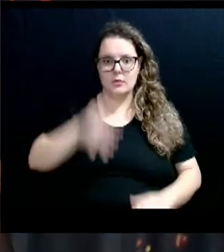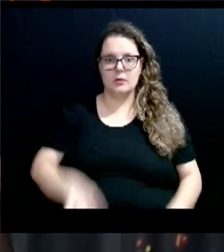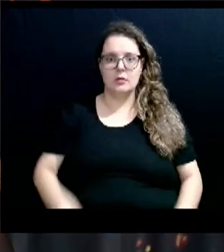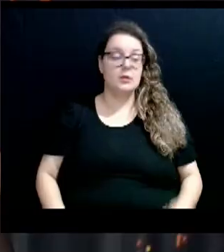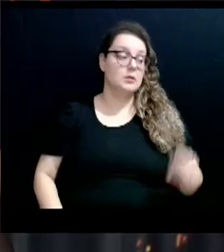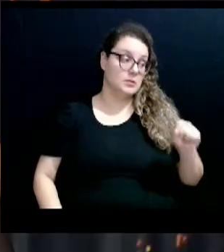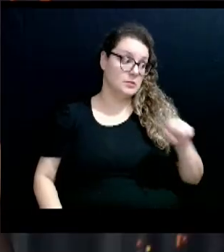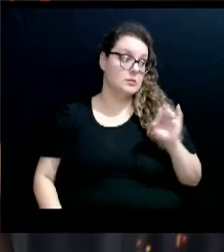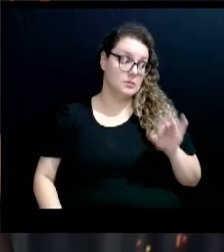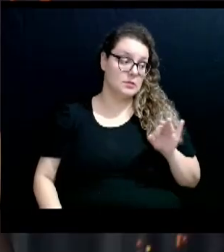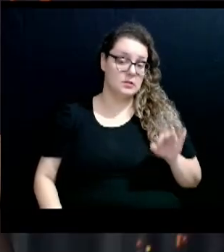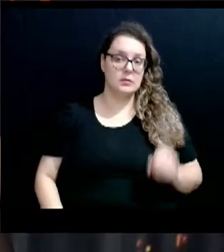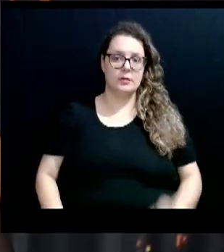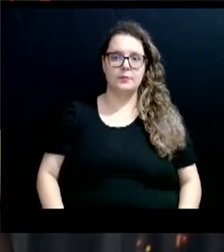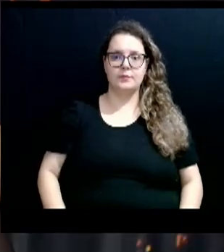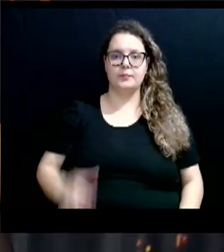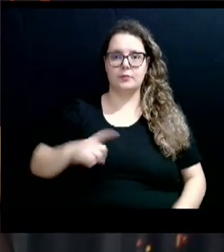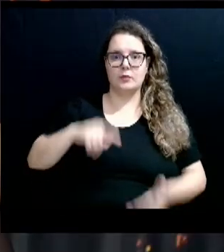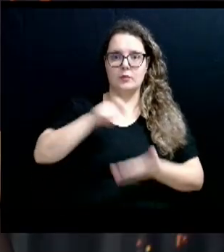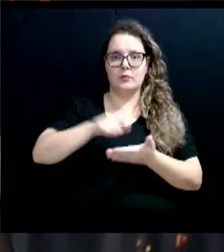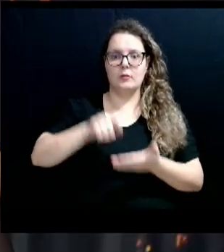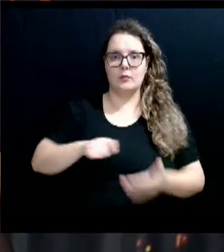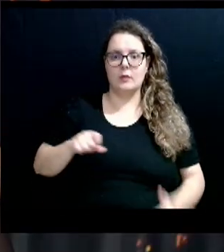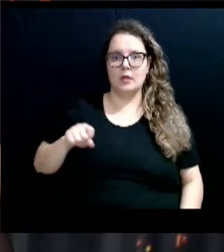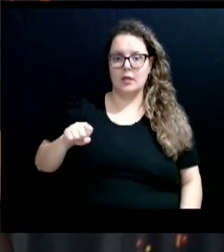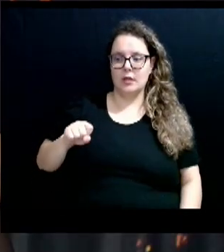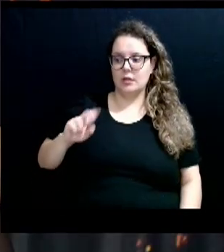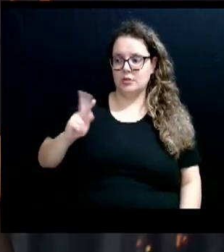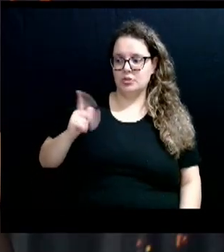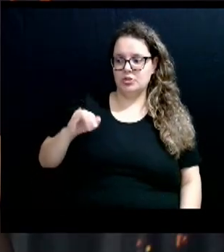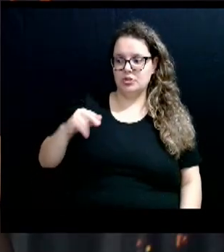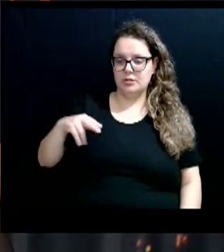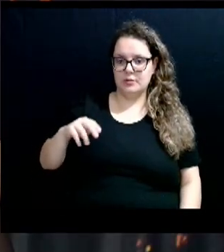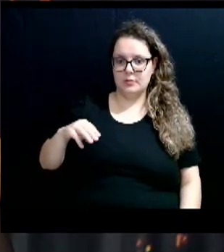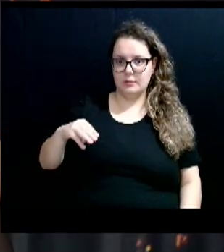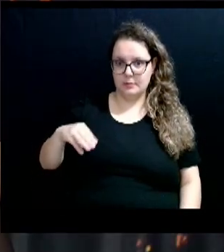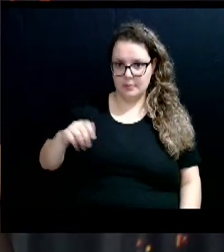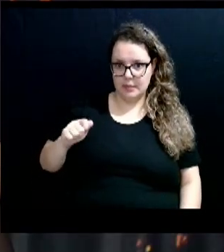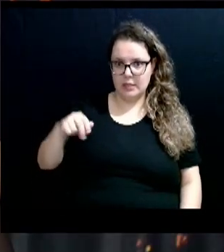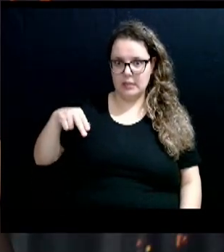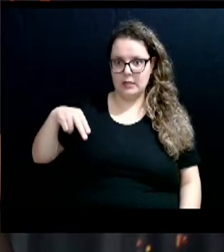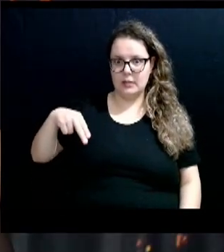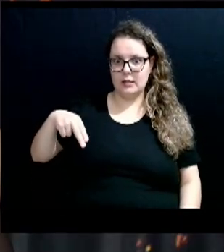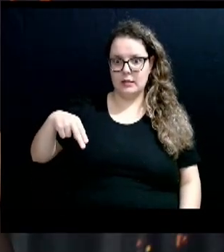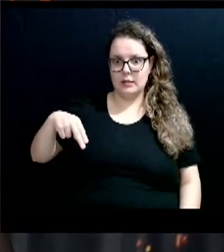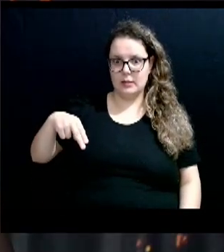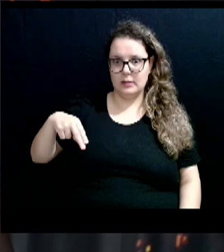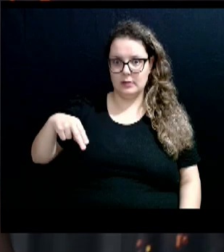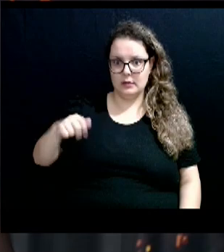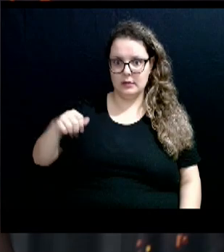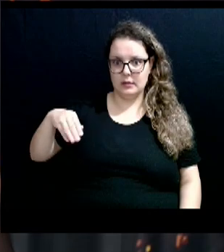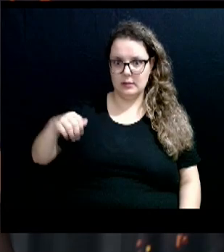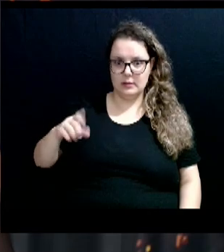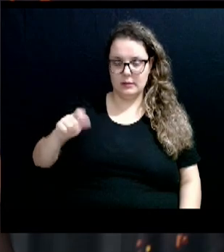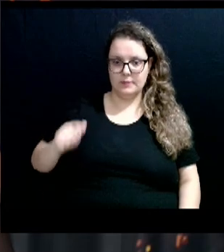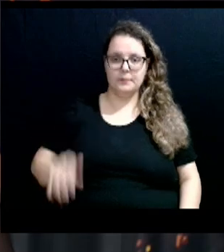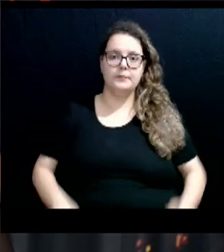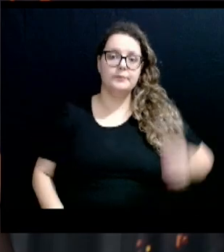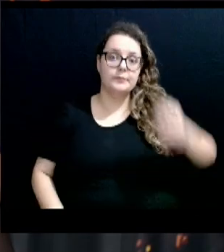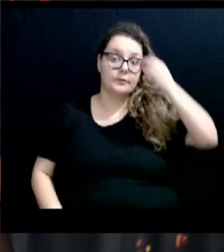uma escritora, a Chimamanda, que ela vai falar sobre o perigo de uma história única. E eu sempre me preocupei muito com